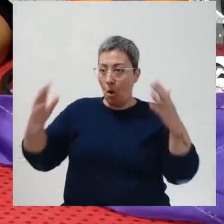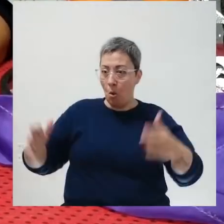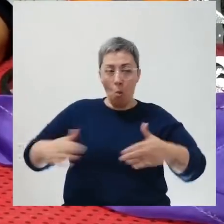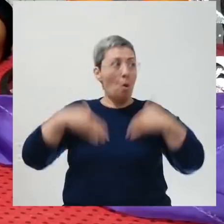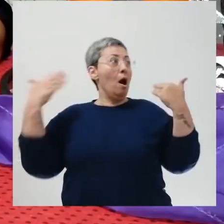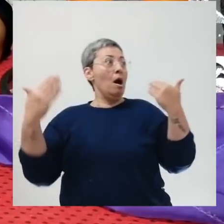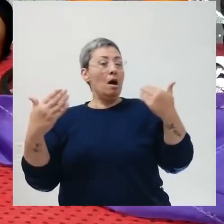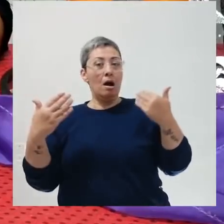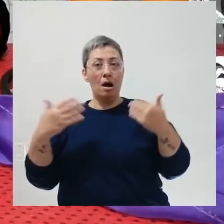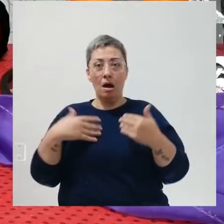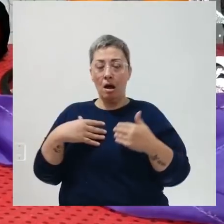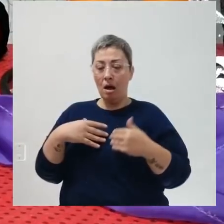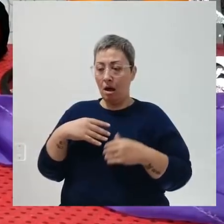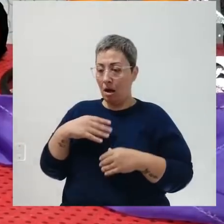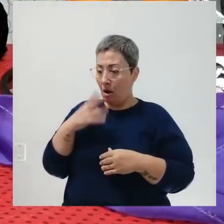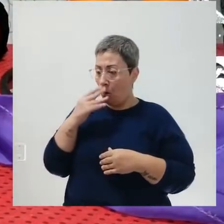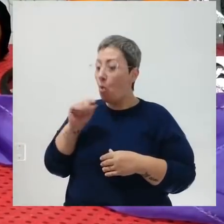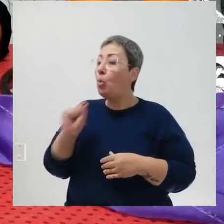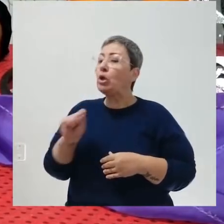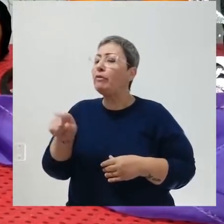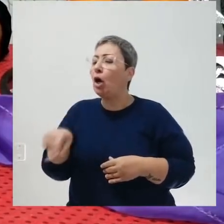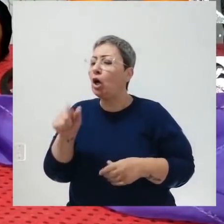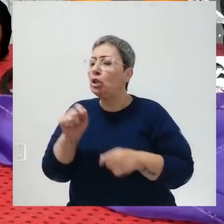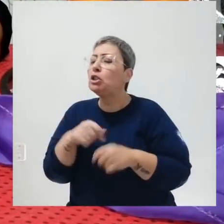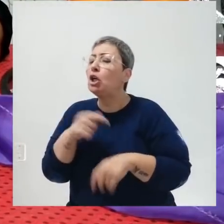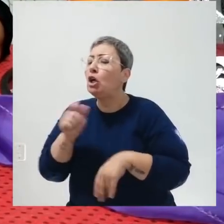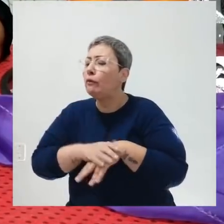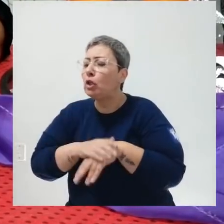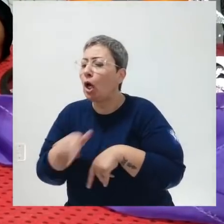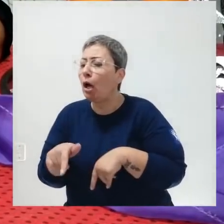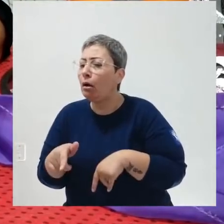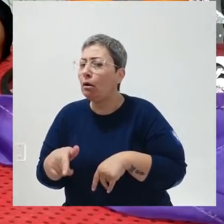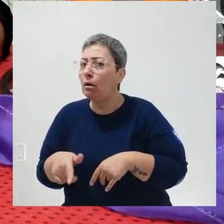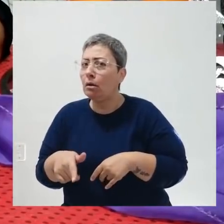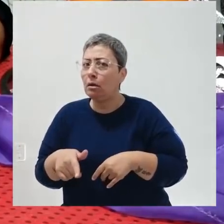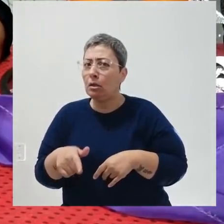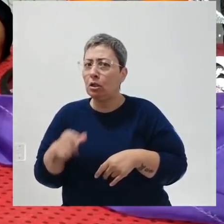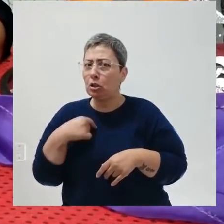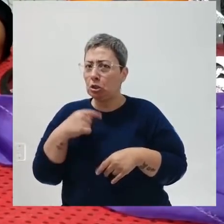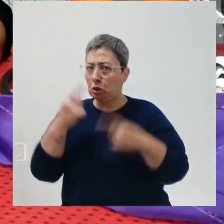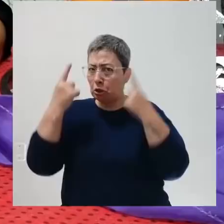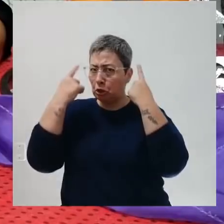cordeirinho quando falou: o que você está fazendo aqui?